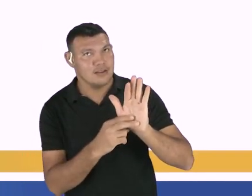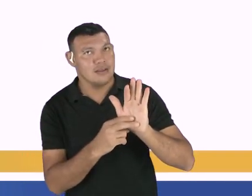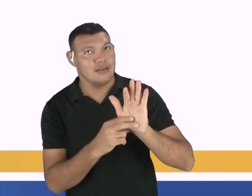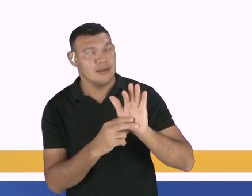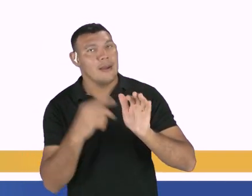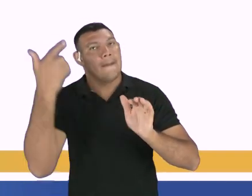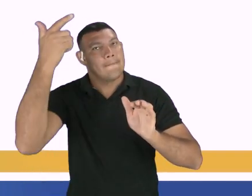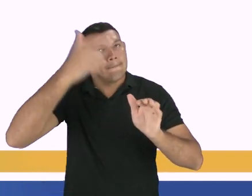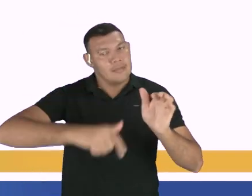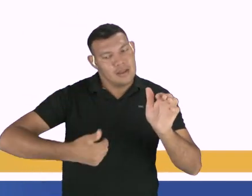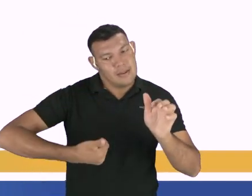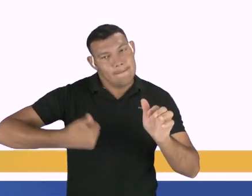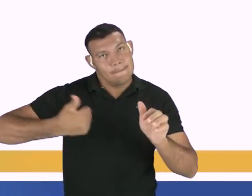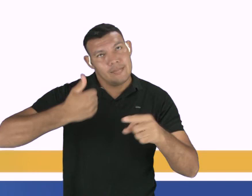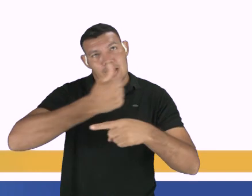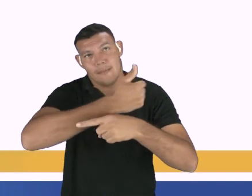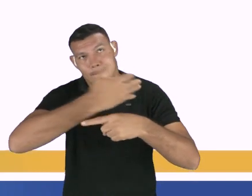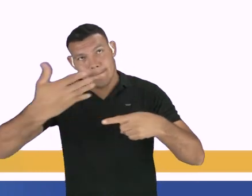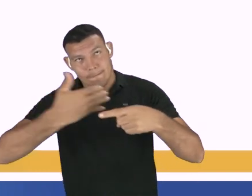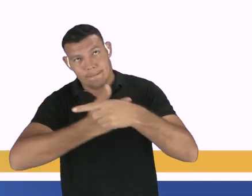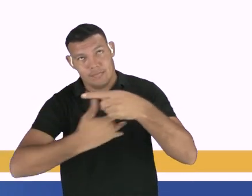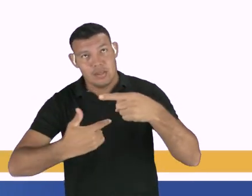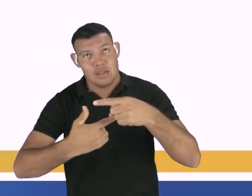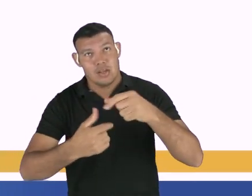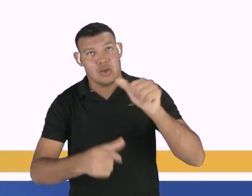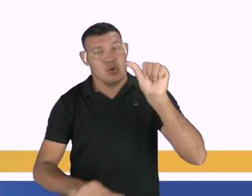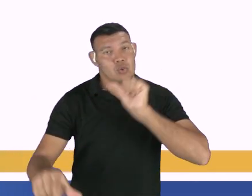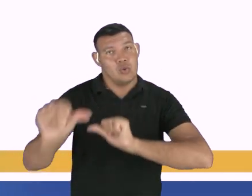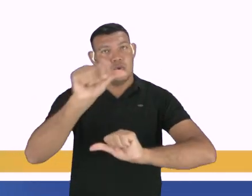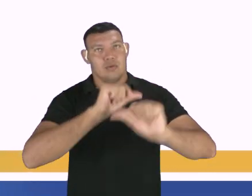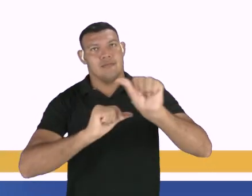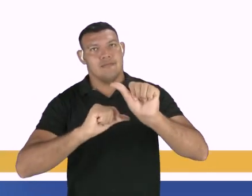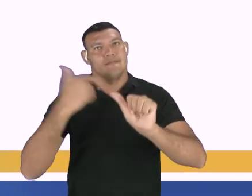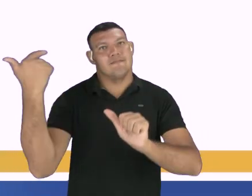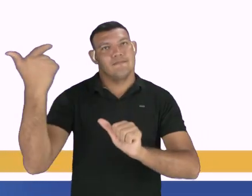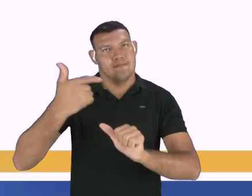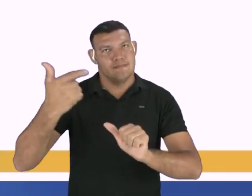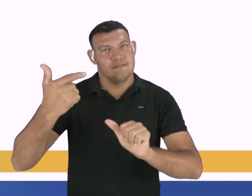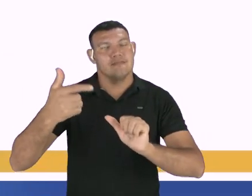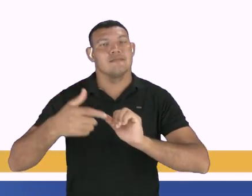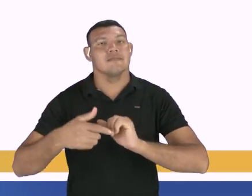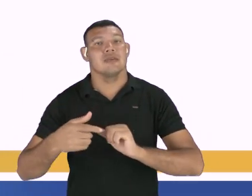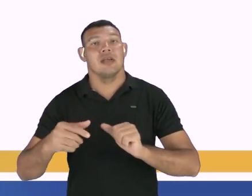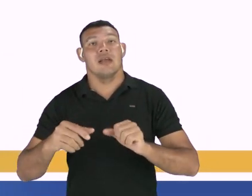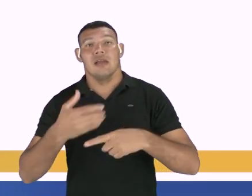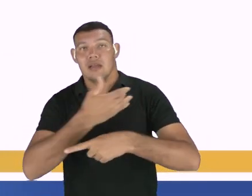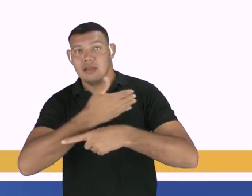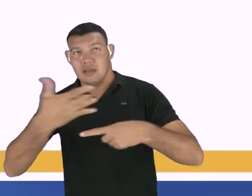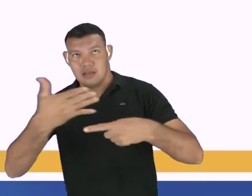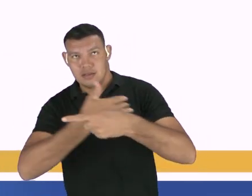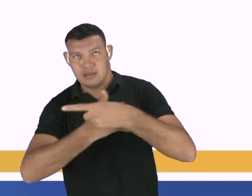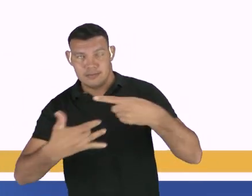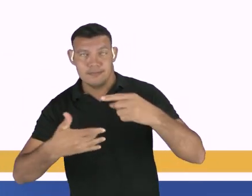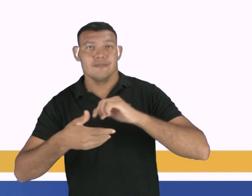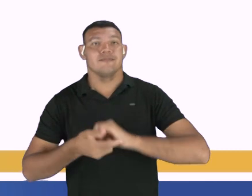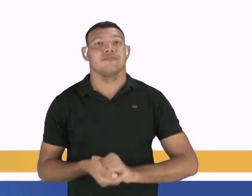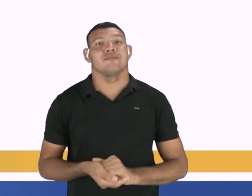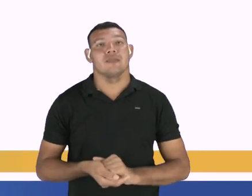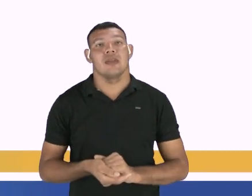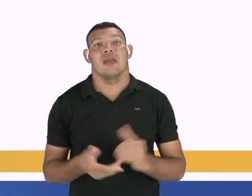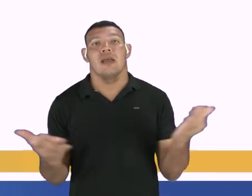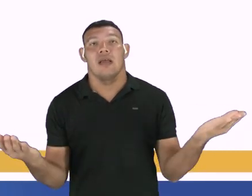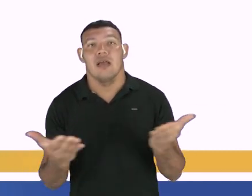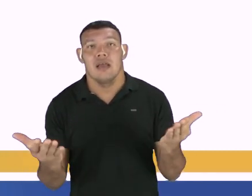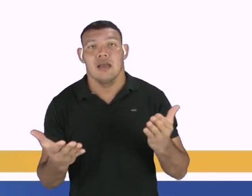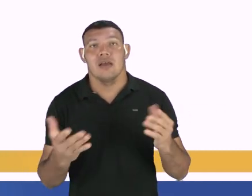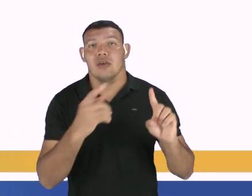e multiplicar pelo inverso da segunda. 6/7 vai ficar 7/6. Aí vou multiplicar normalmente os numeradores,